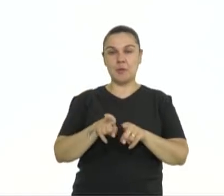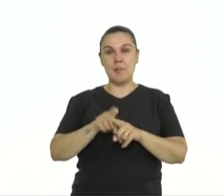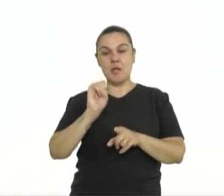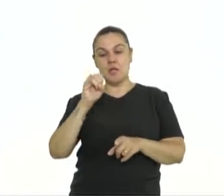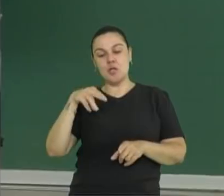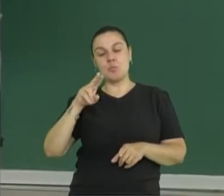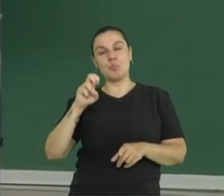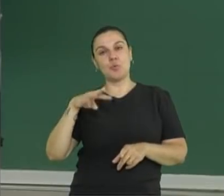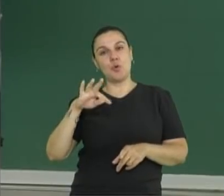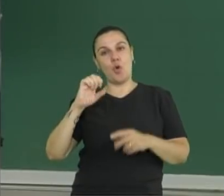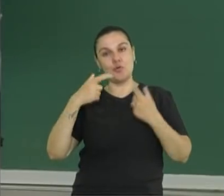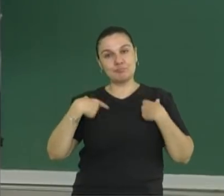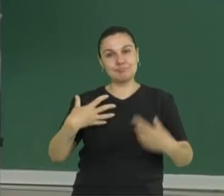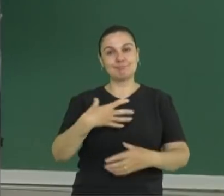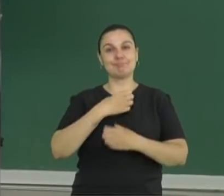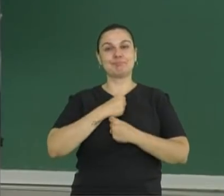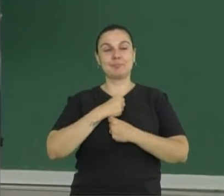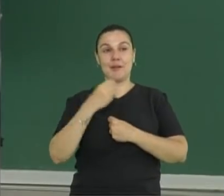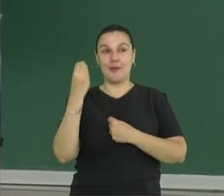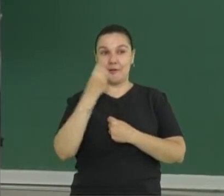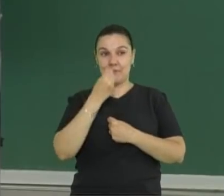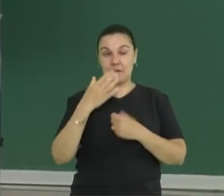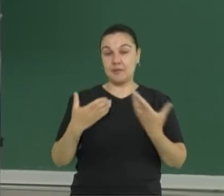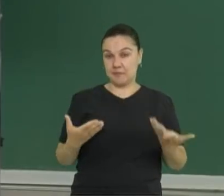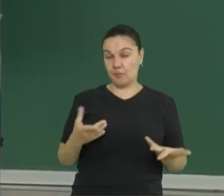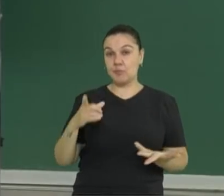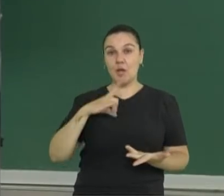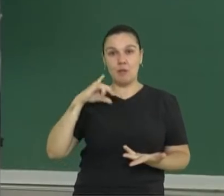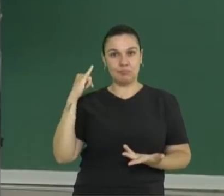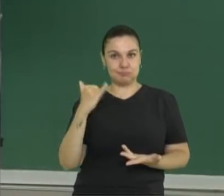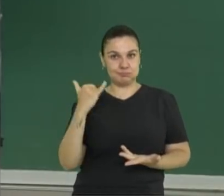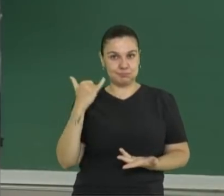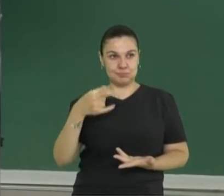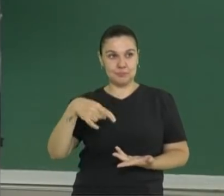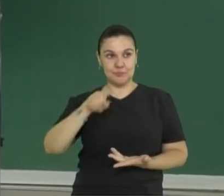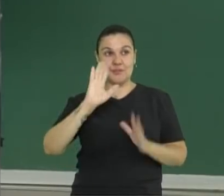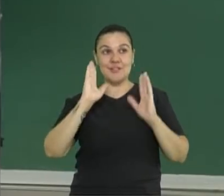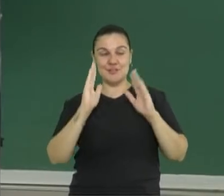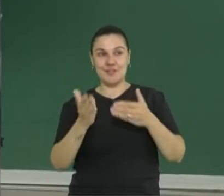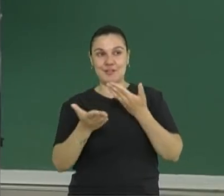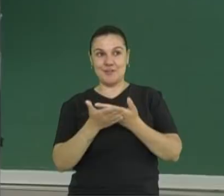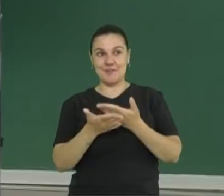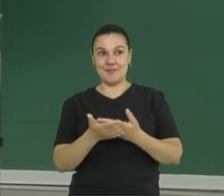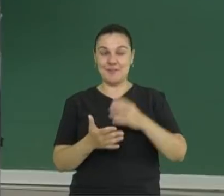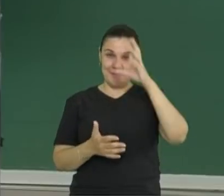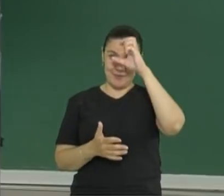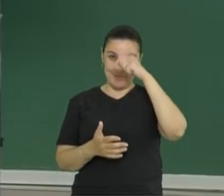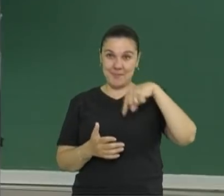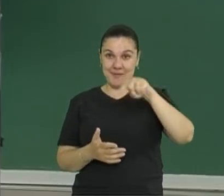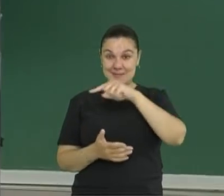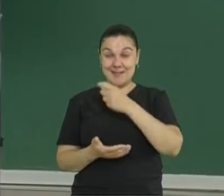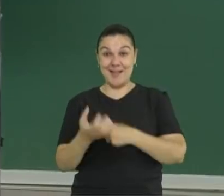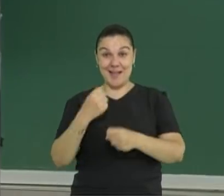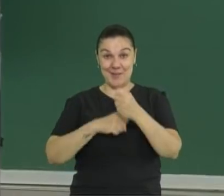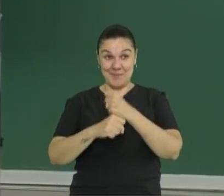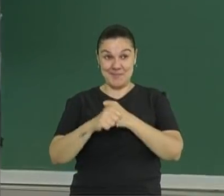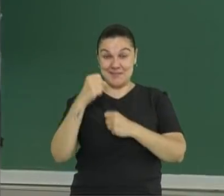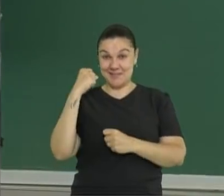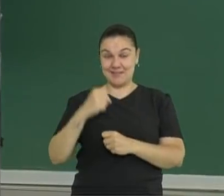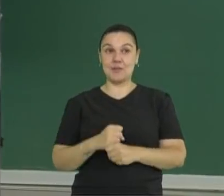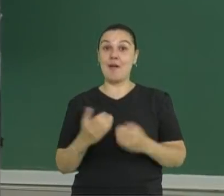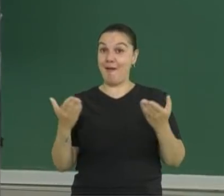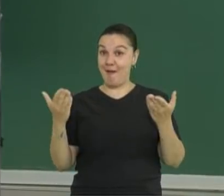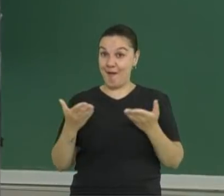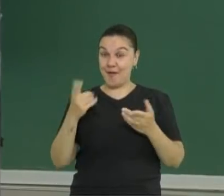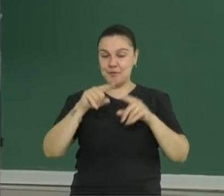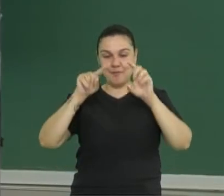imunológico comprometido. Percebendo que essa notícia tem muitas informações que você estudou, que você aprendeu no ano passado, no 8º ano. E nós